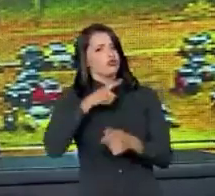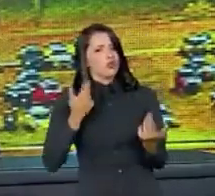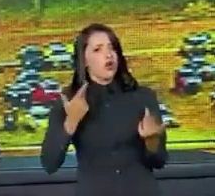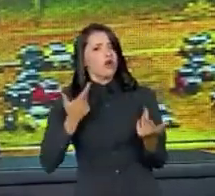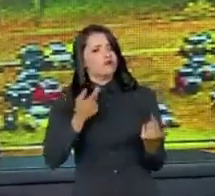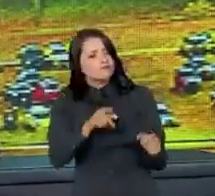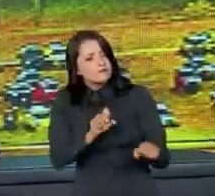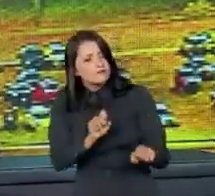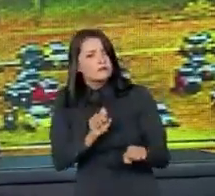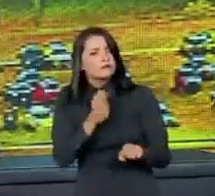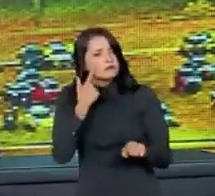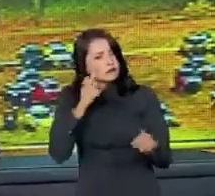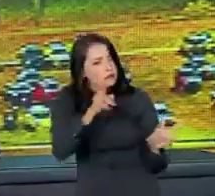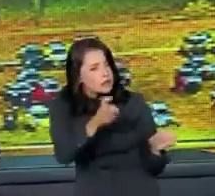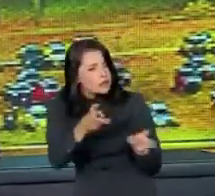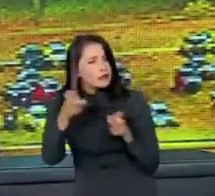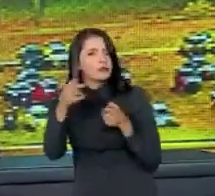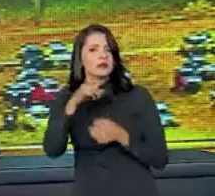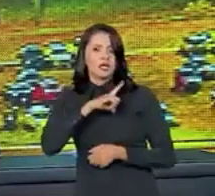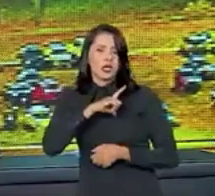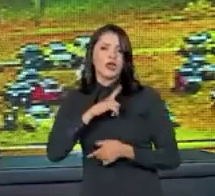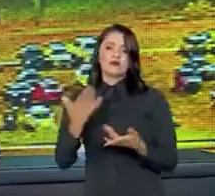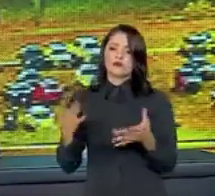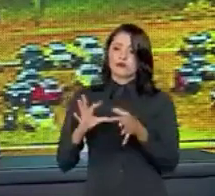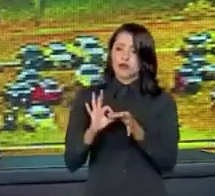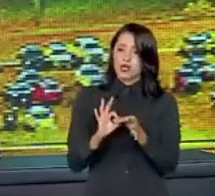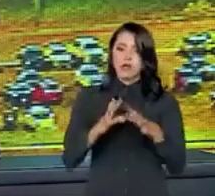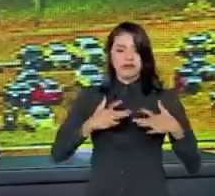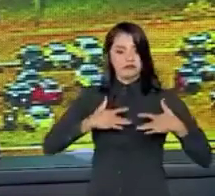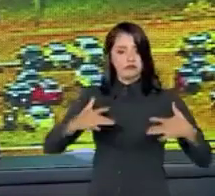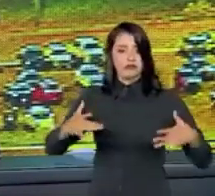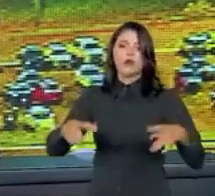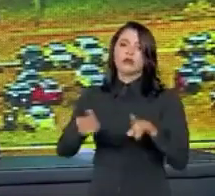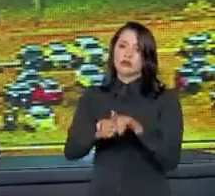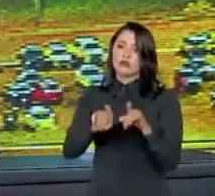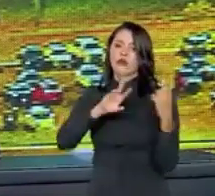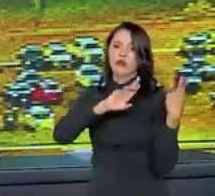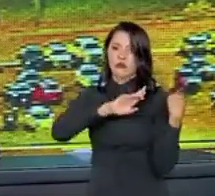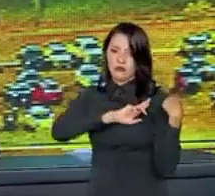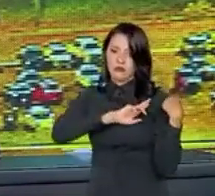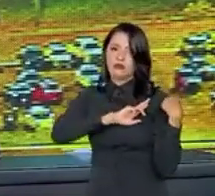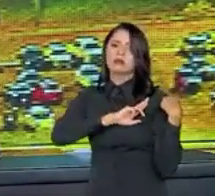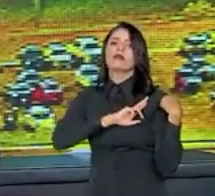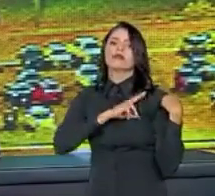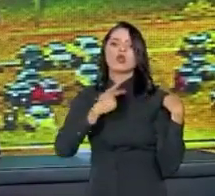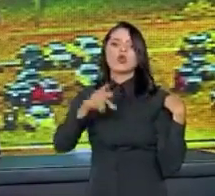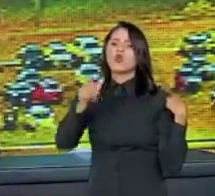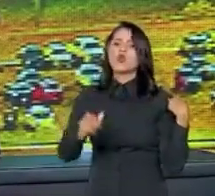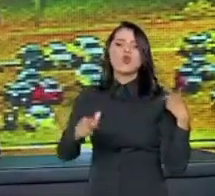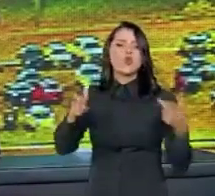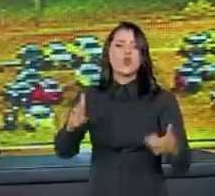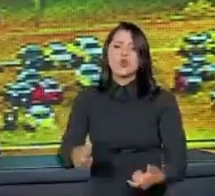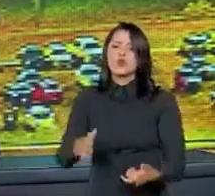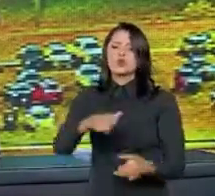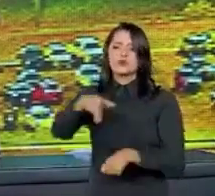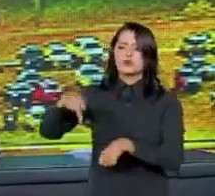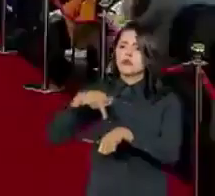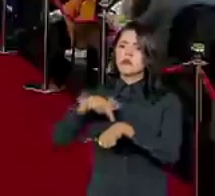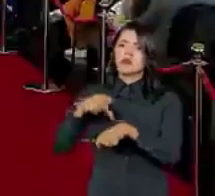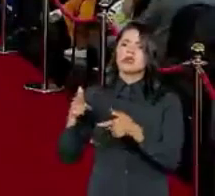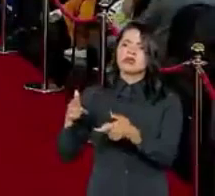união, solidariedade e responsabilidade nos destinos do nosso